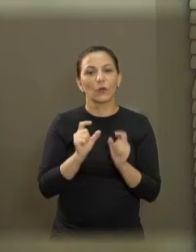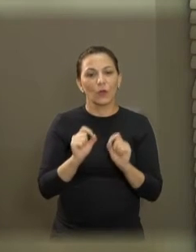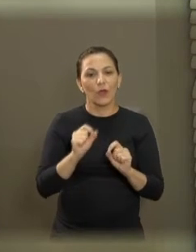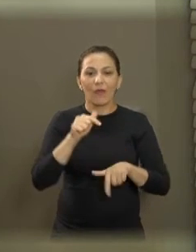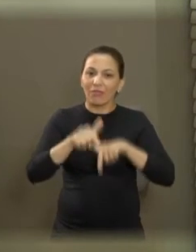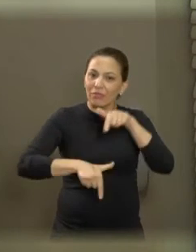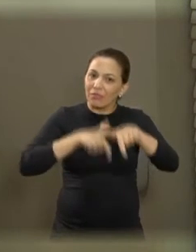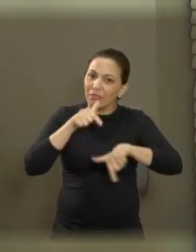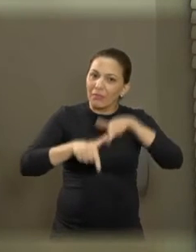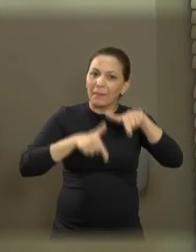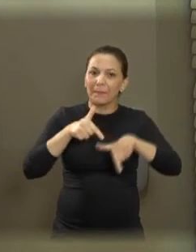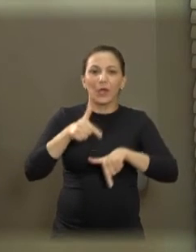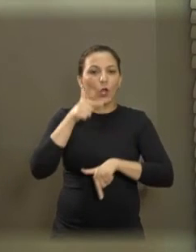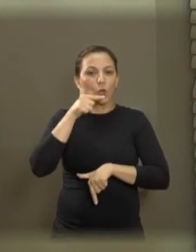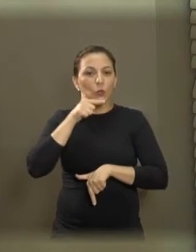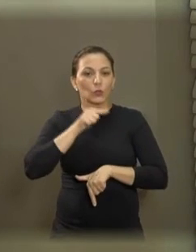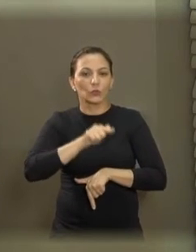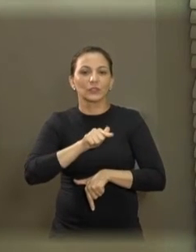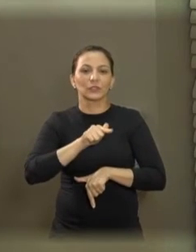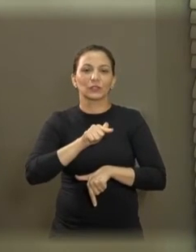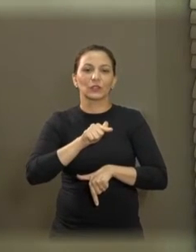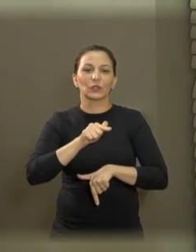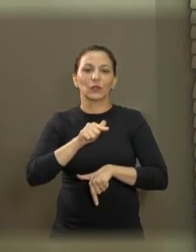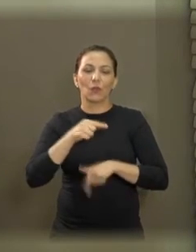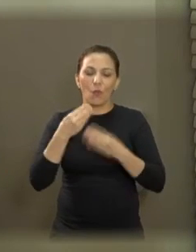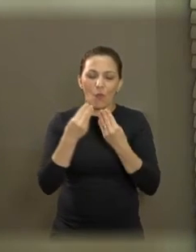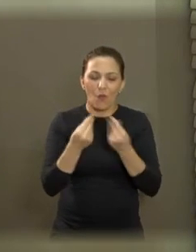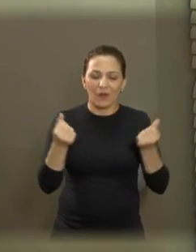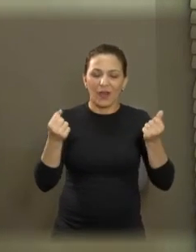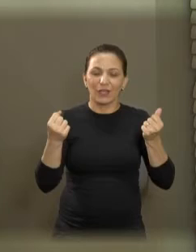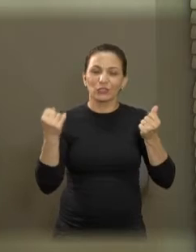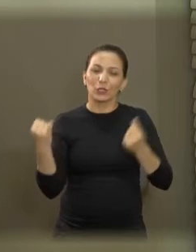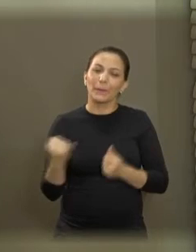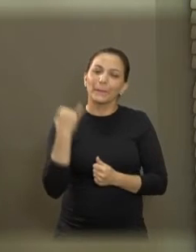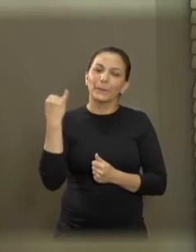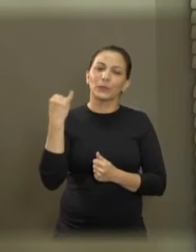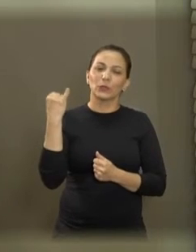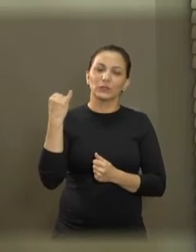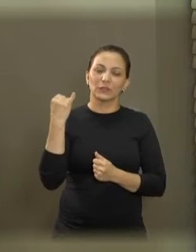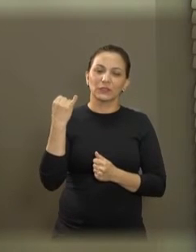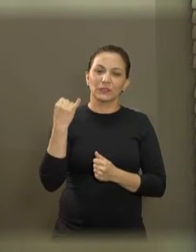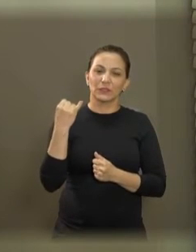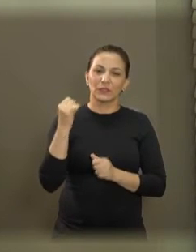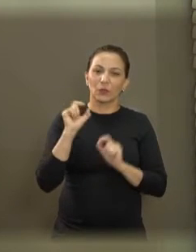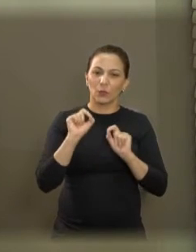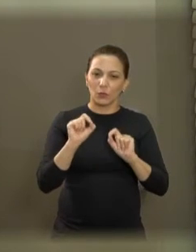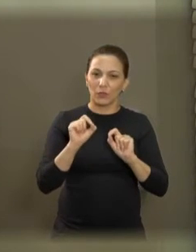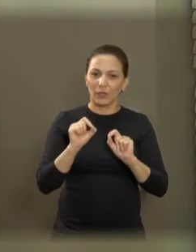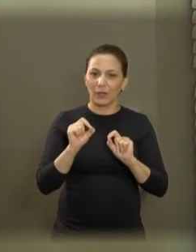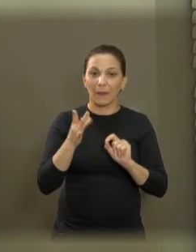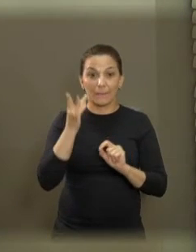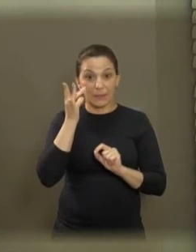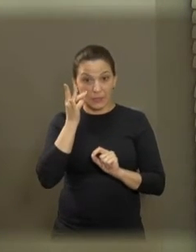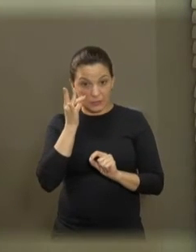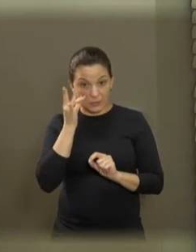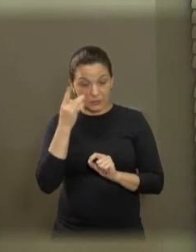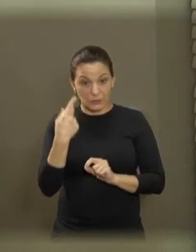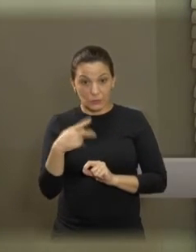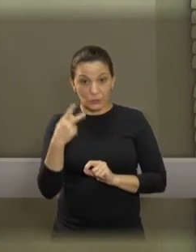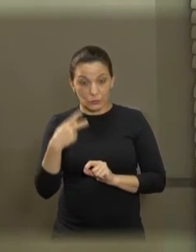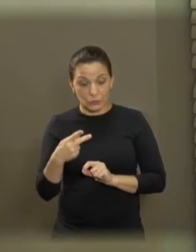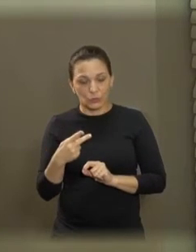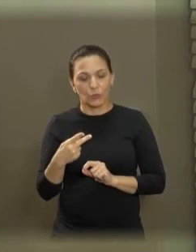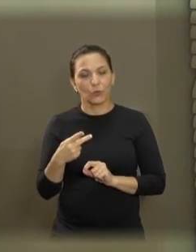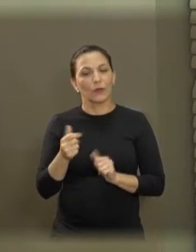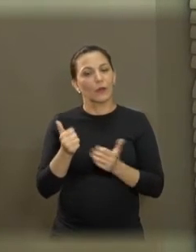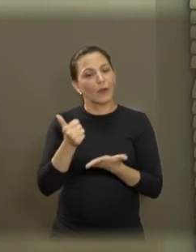o trabalho ganhou corpo, ganhou qualidade, com a presença, né, cuidadosa do professor